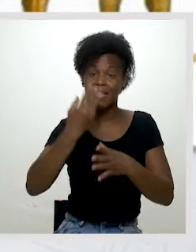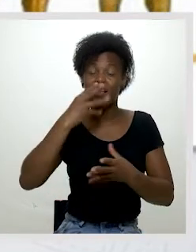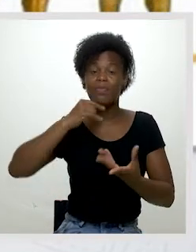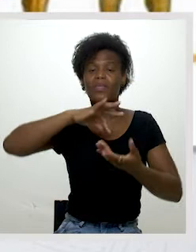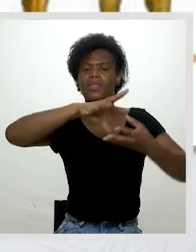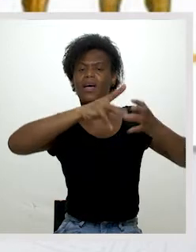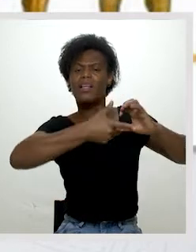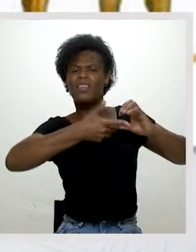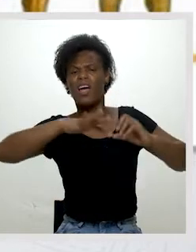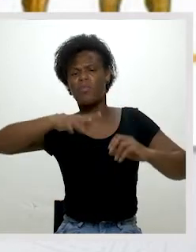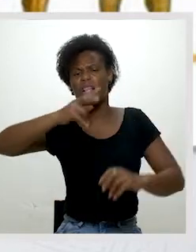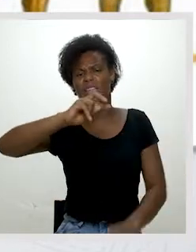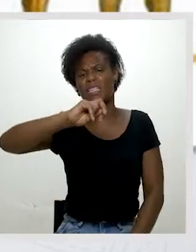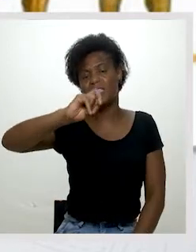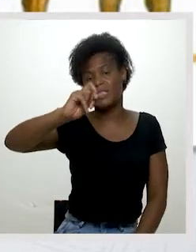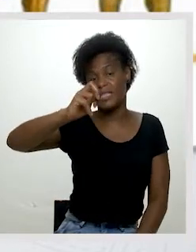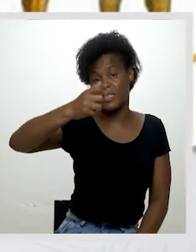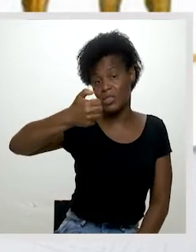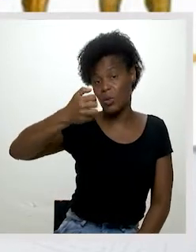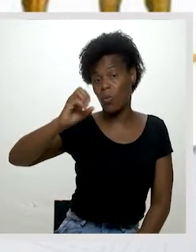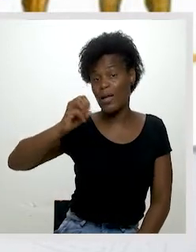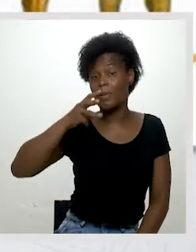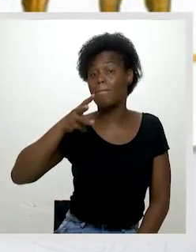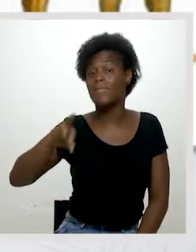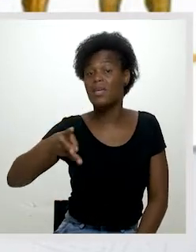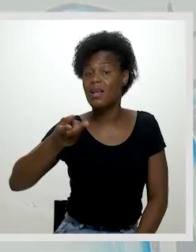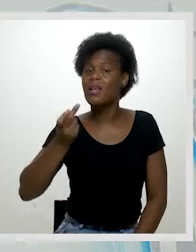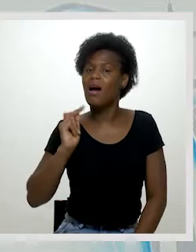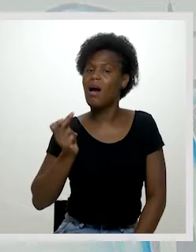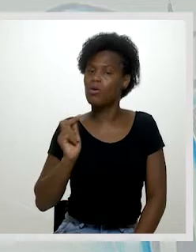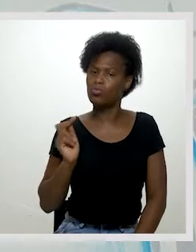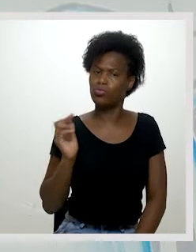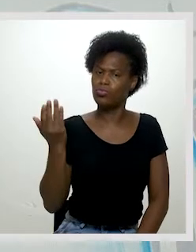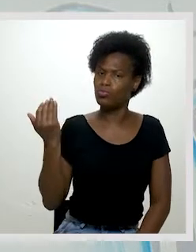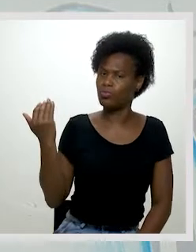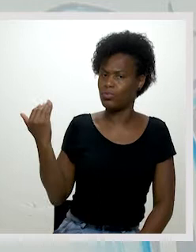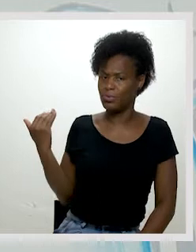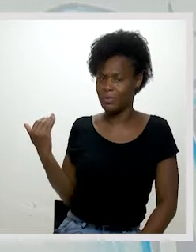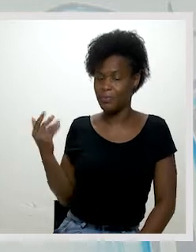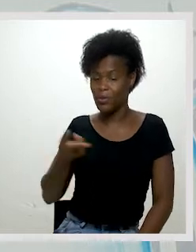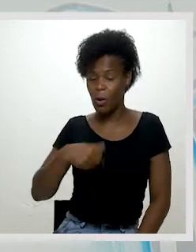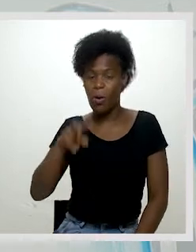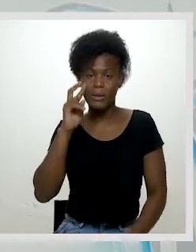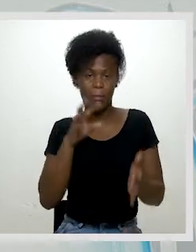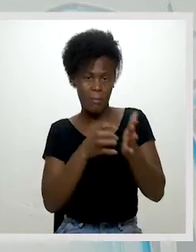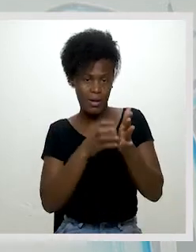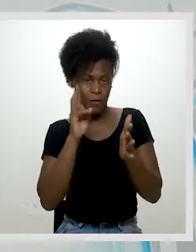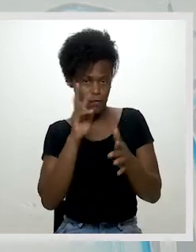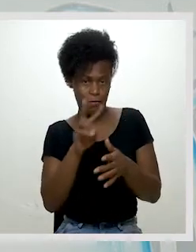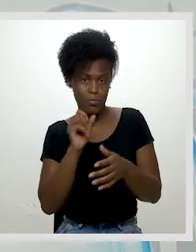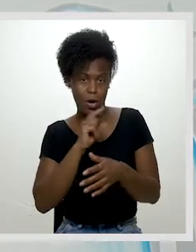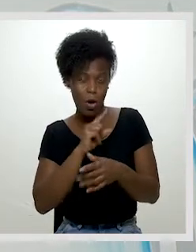Terra há cerca de 350 mil anos, não é assim? Podemos ver na imagem que